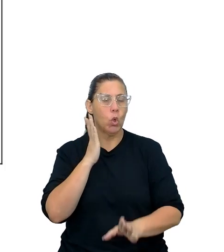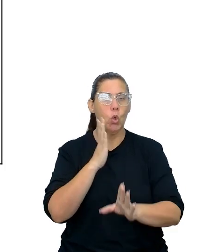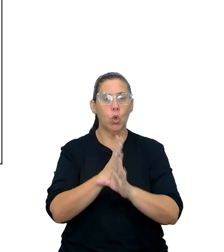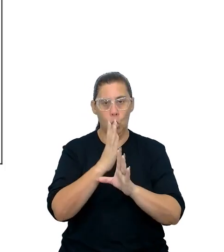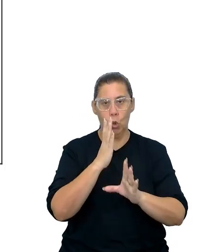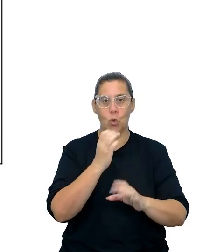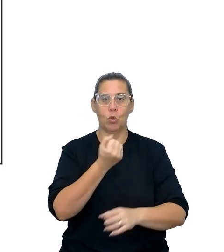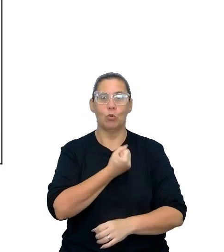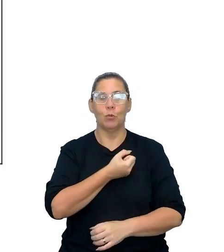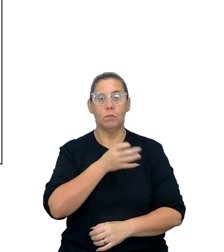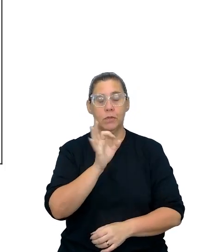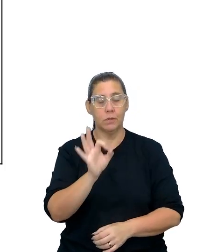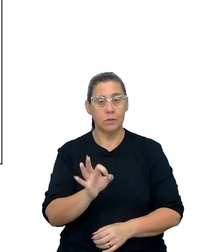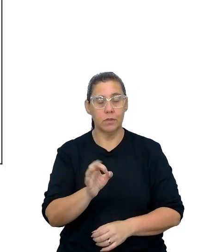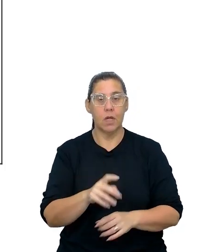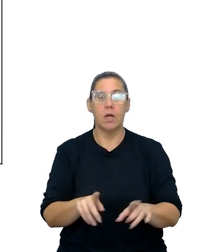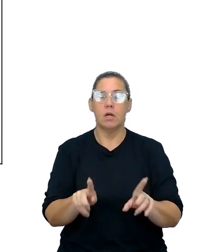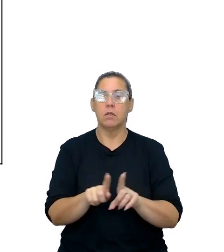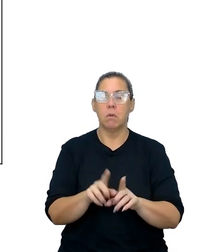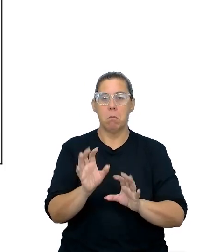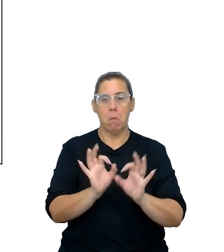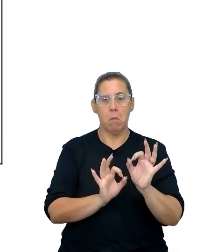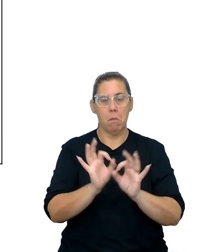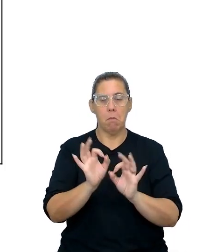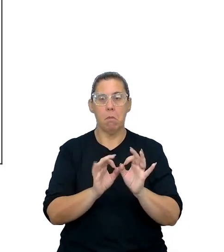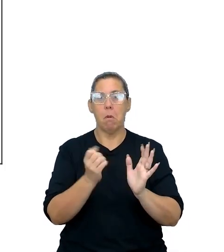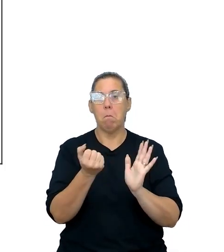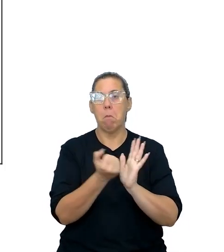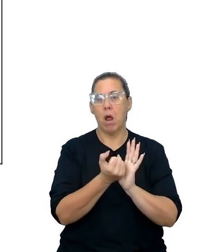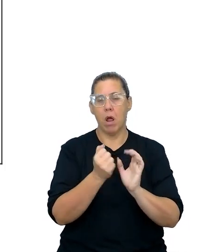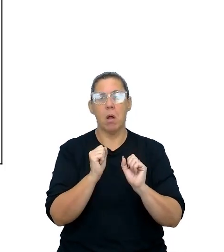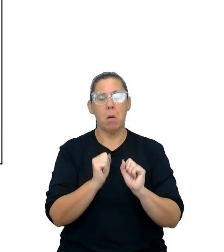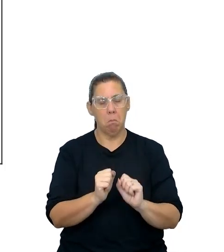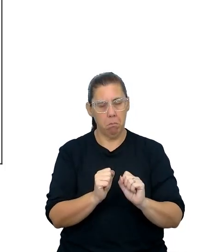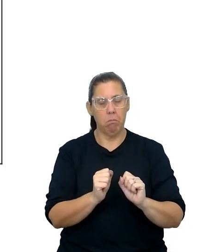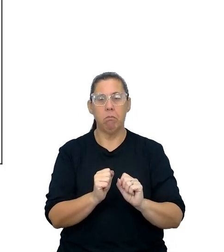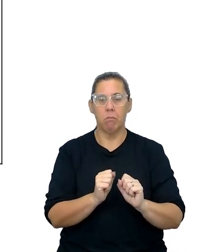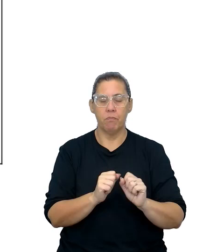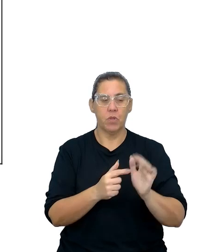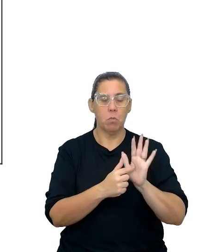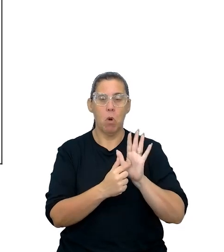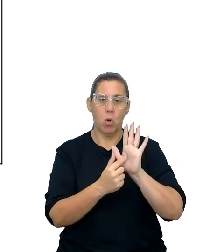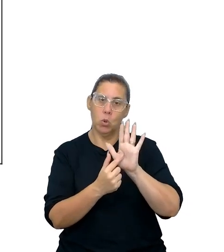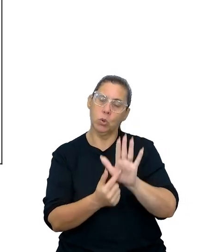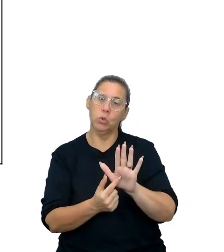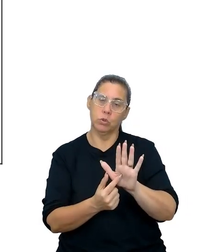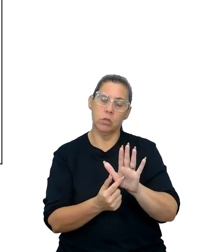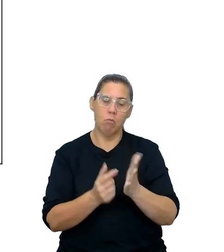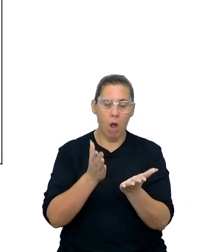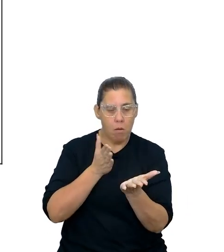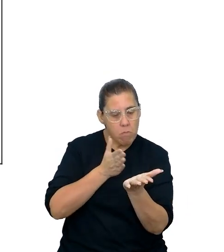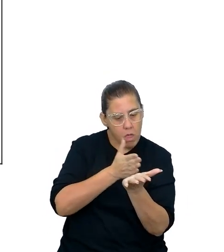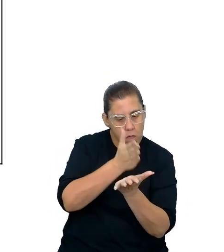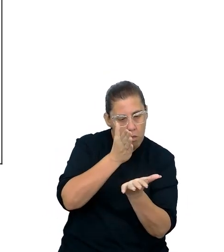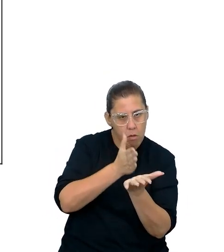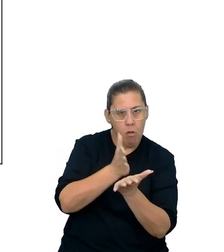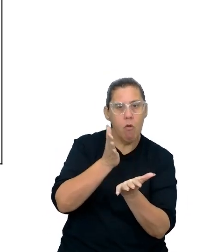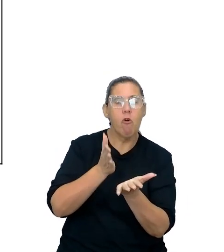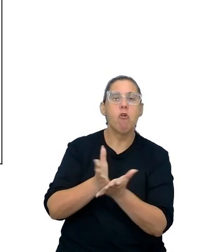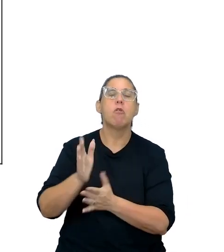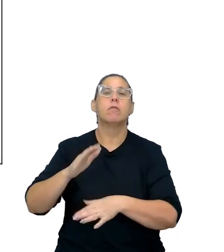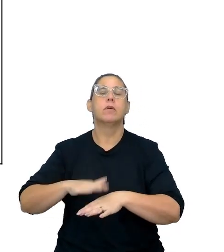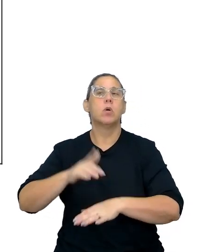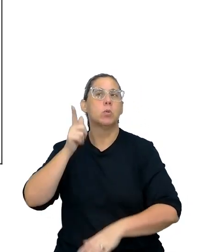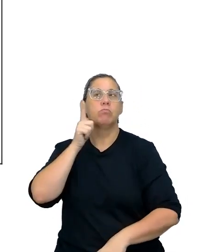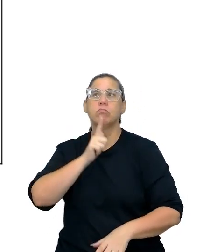situações apresentadas, bem como produzir registros que possam demonstrar o caminho, né, que